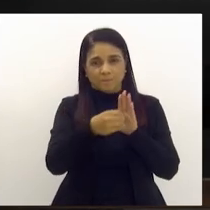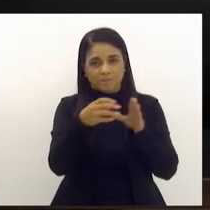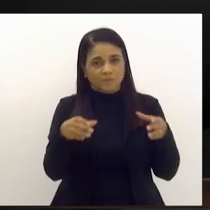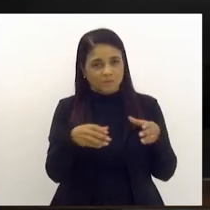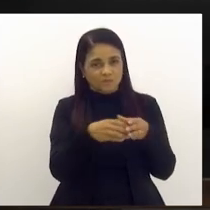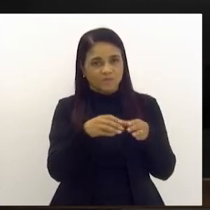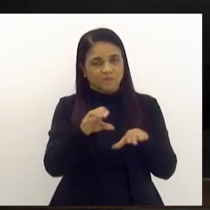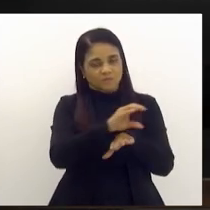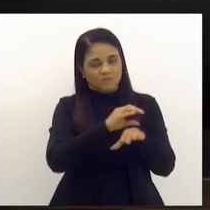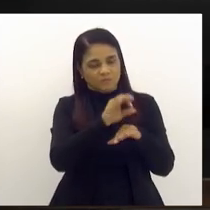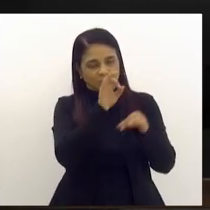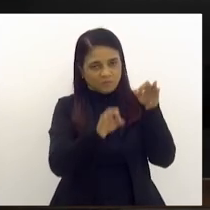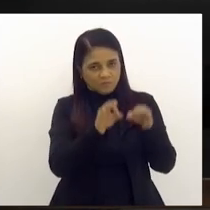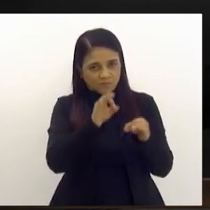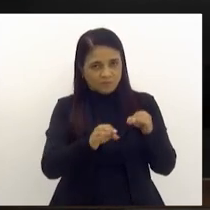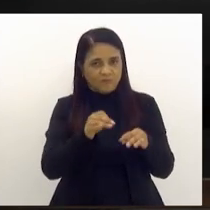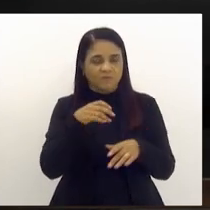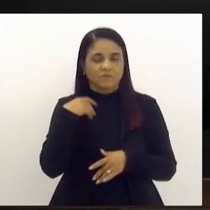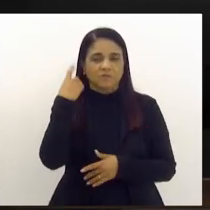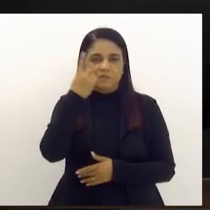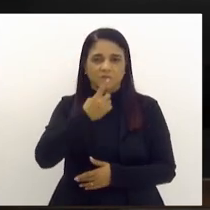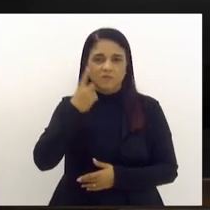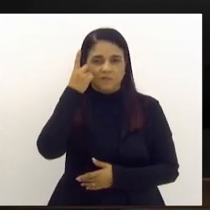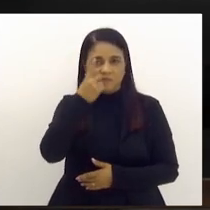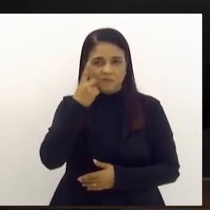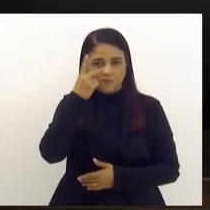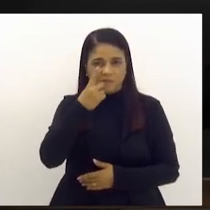de Constituição e Justiça,